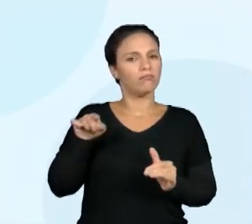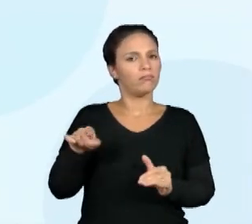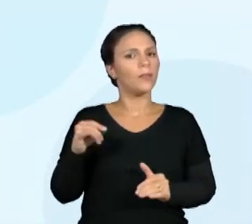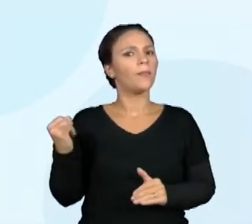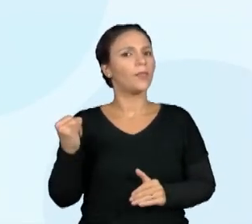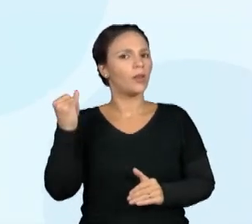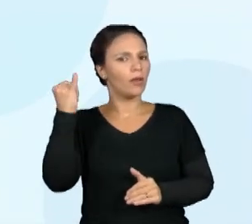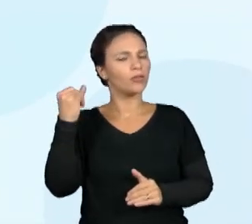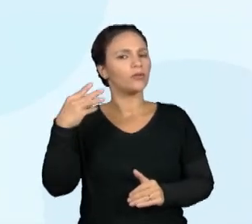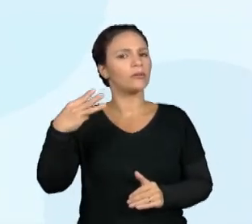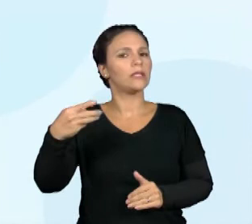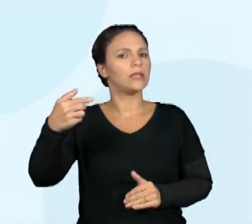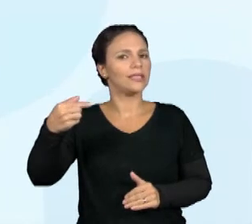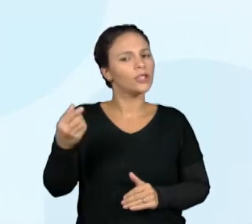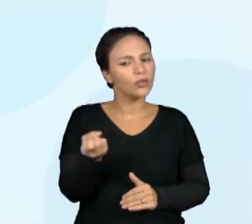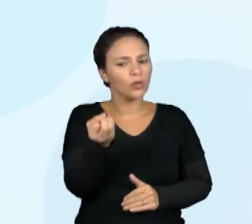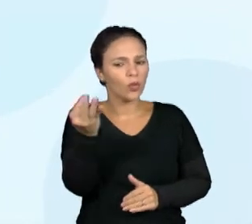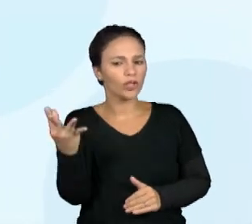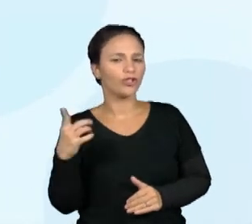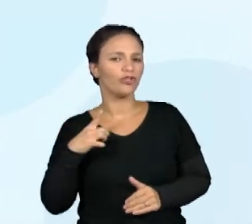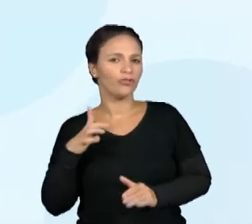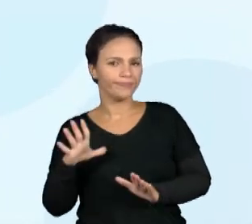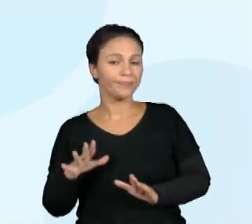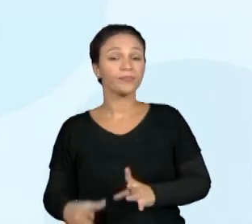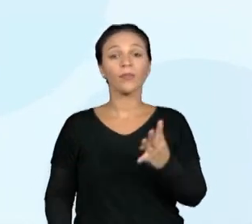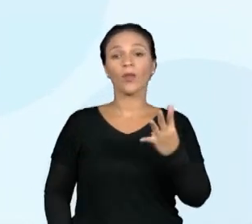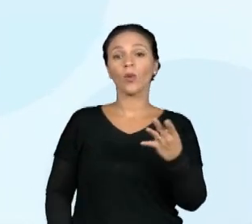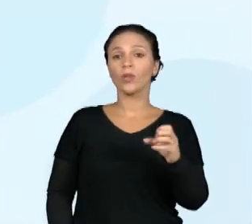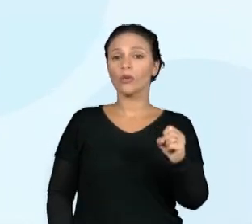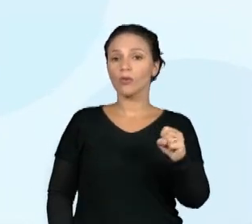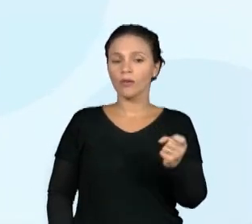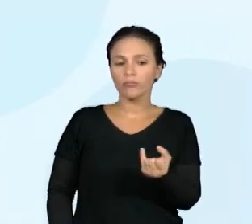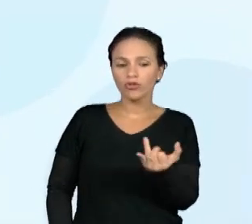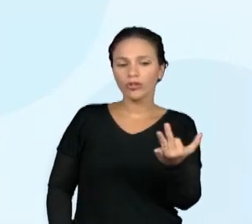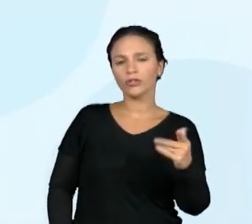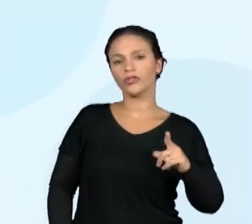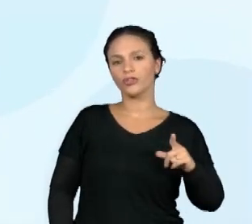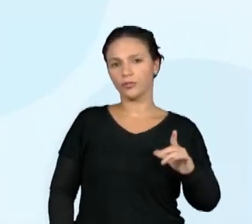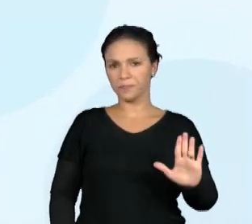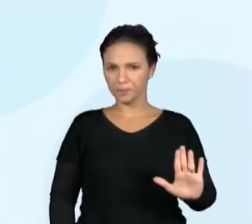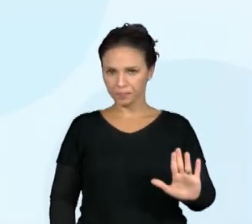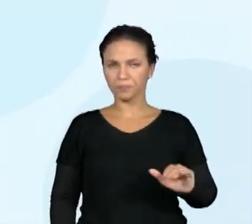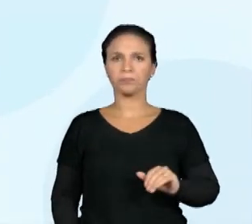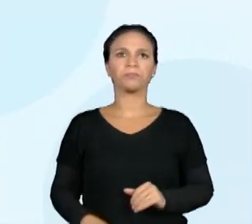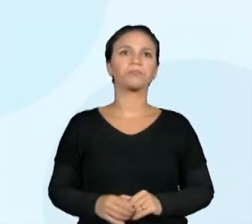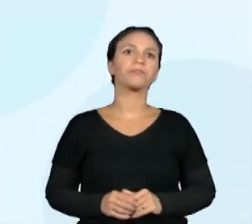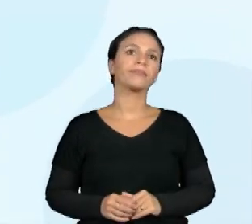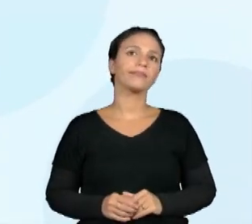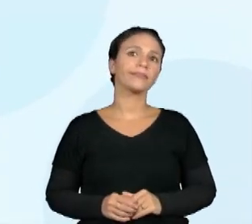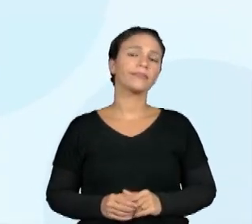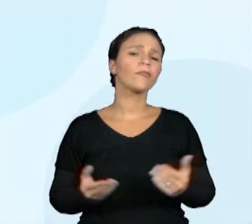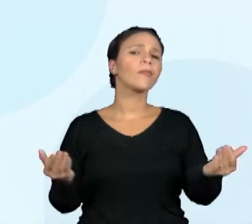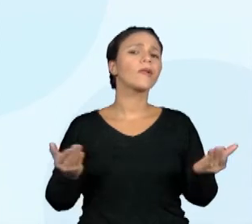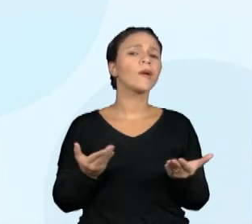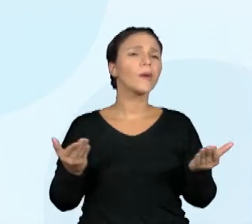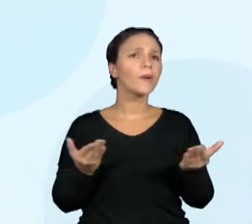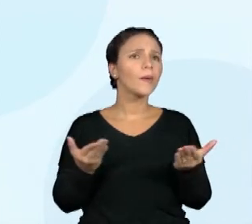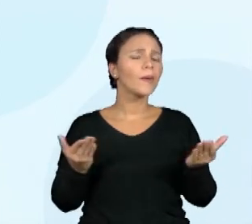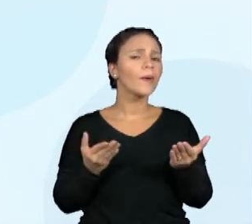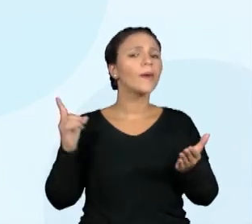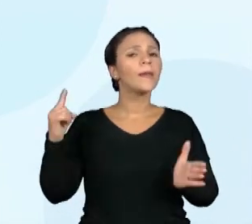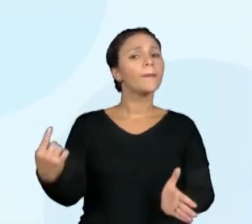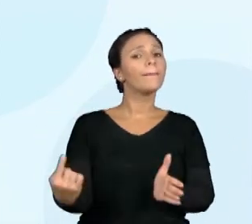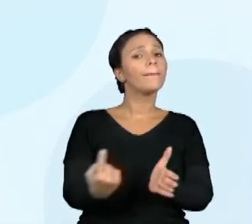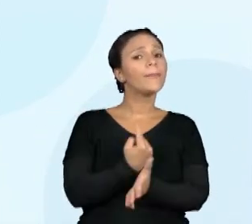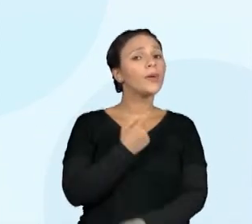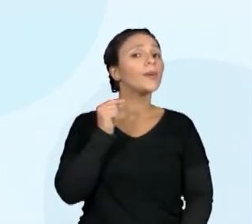é a quantidade de peixes colisa, e 48, que é a quantidade de peixes tetraneon. Mas, o